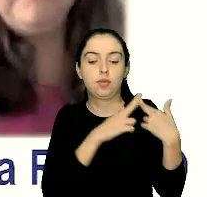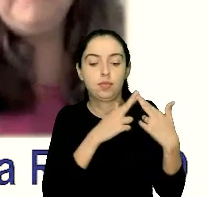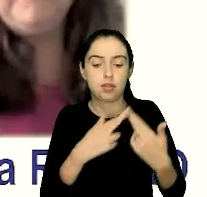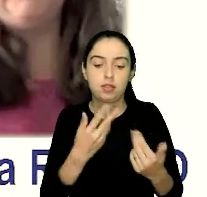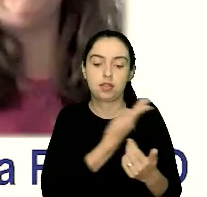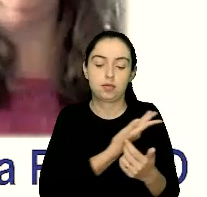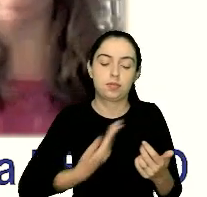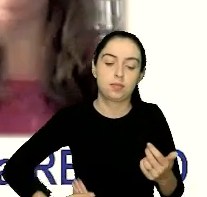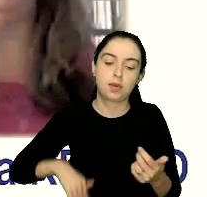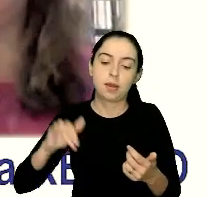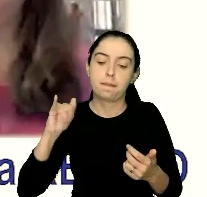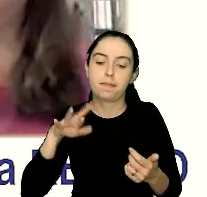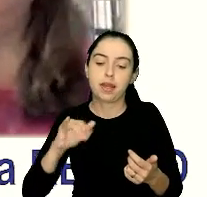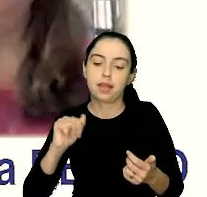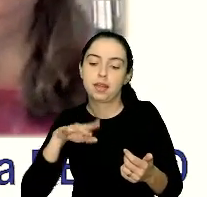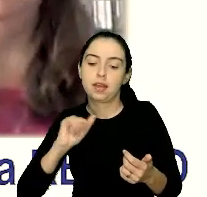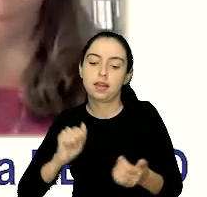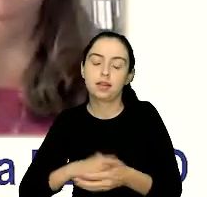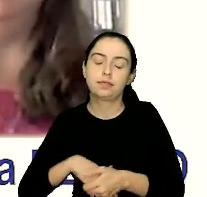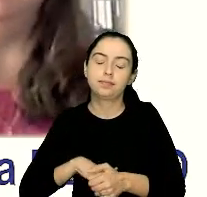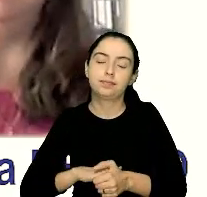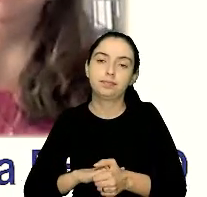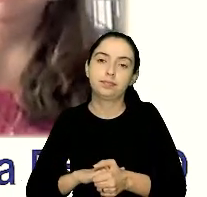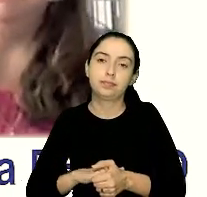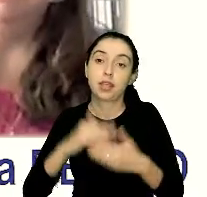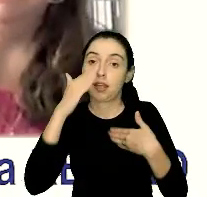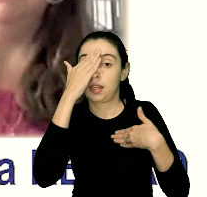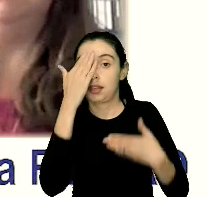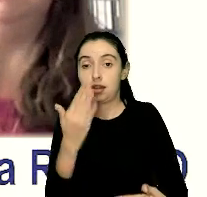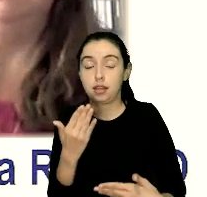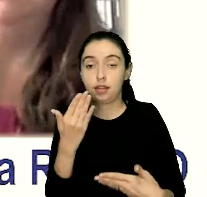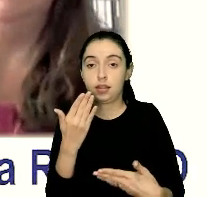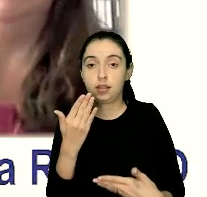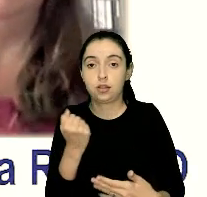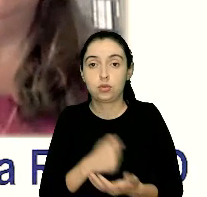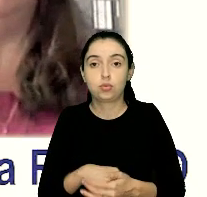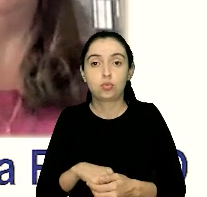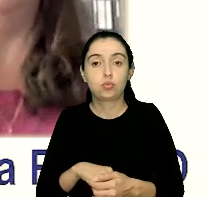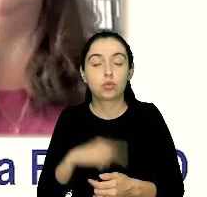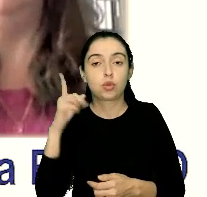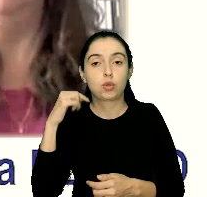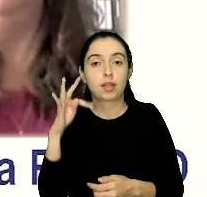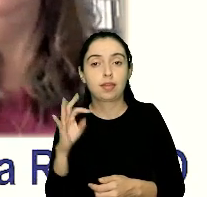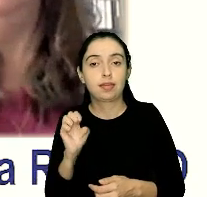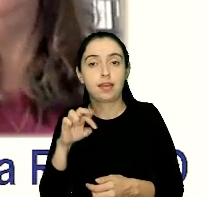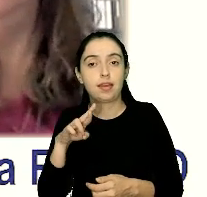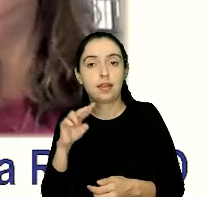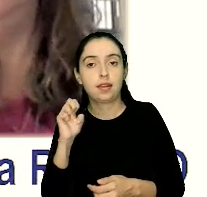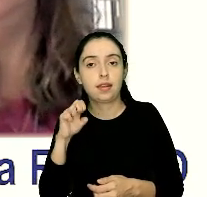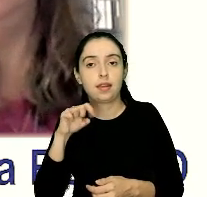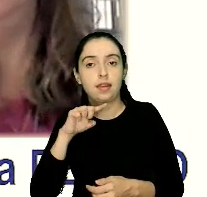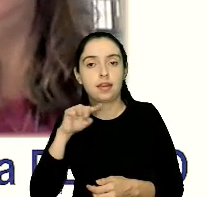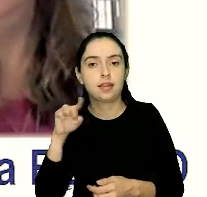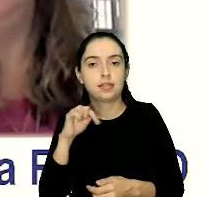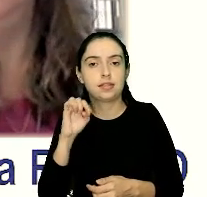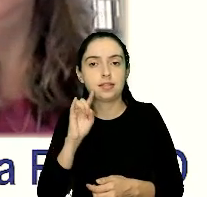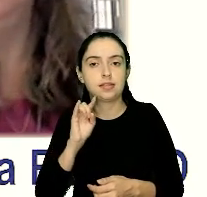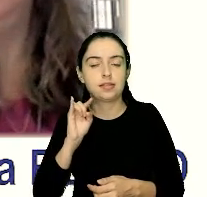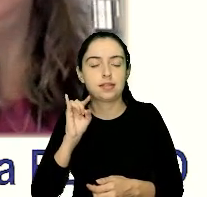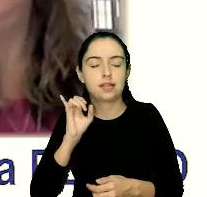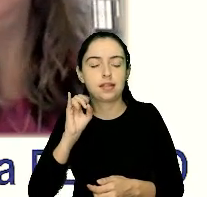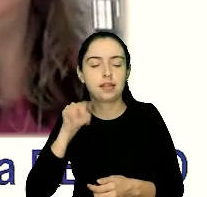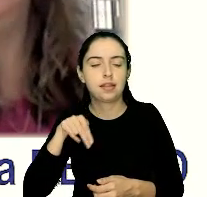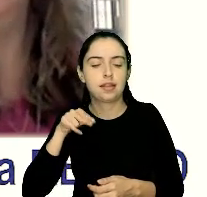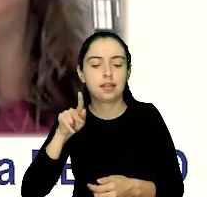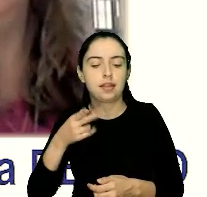Agradeço a doutora Terezinha, que está aqui, coordenando, que é